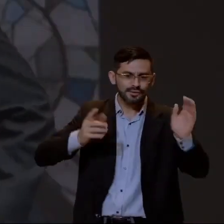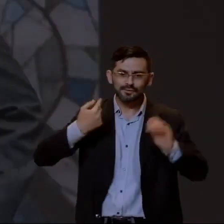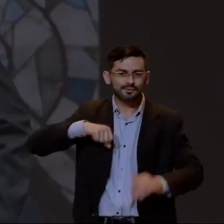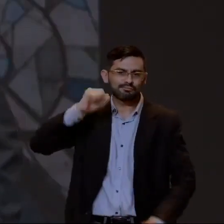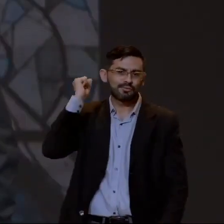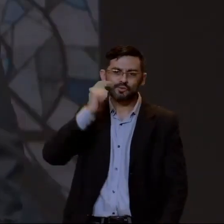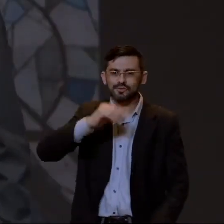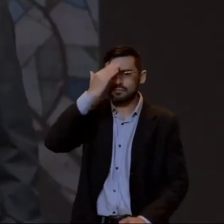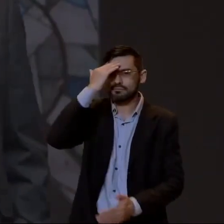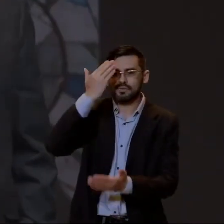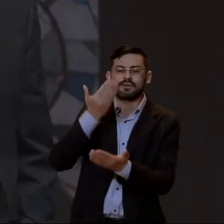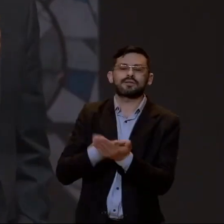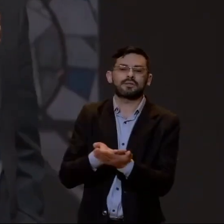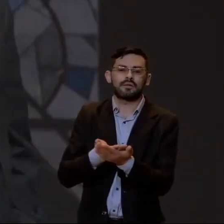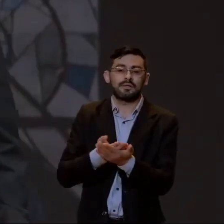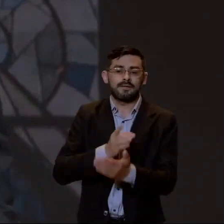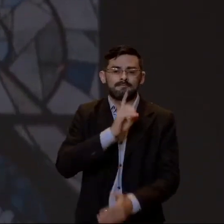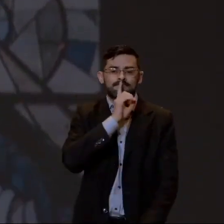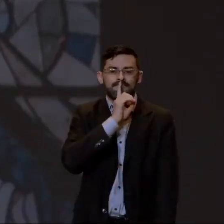Deus.